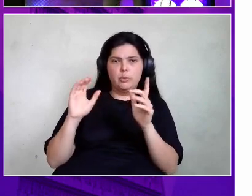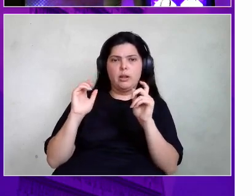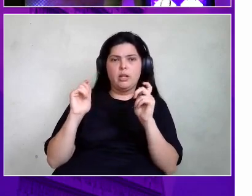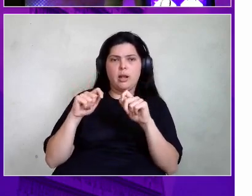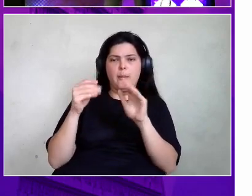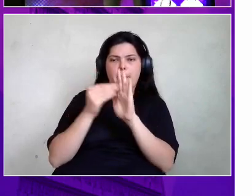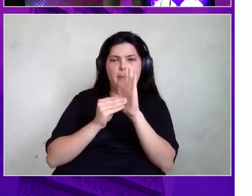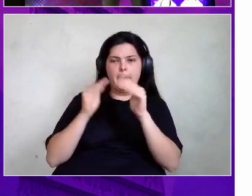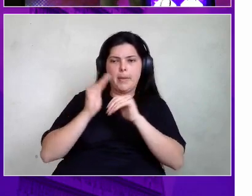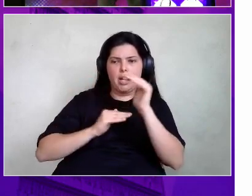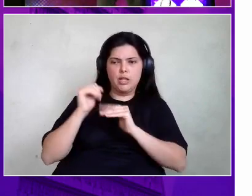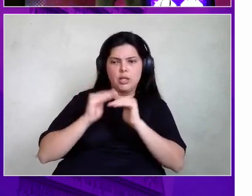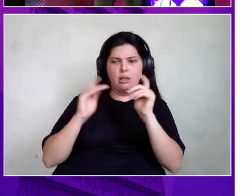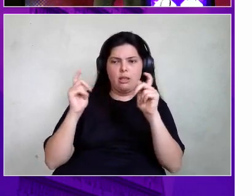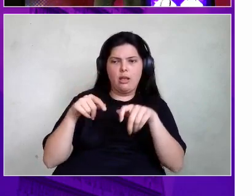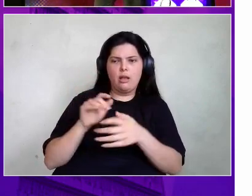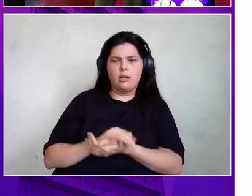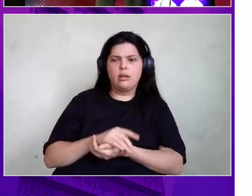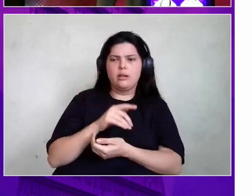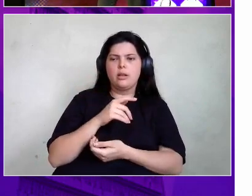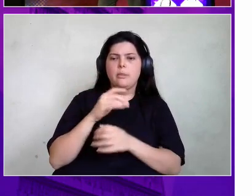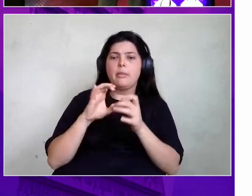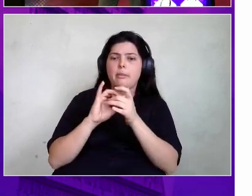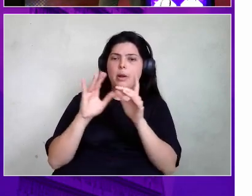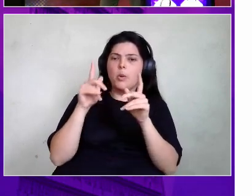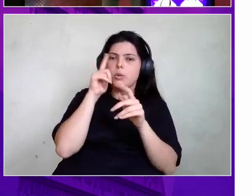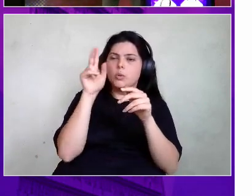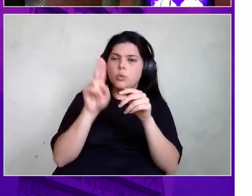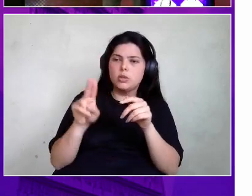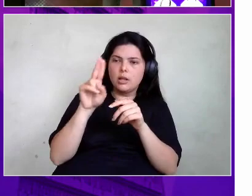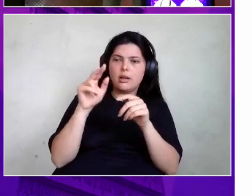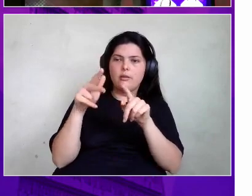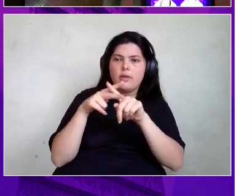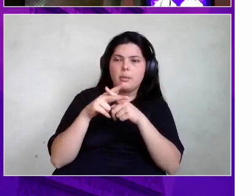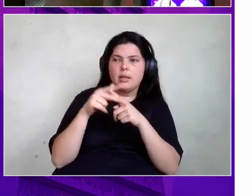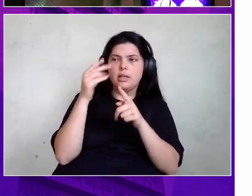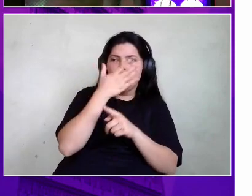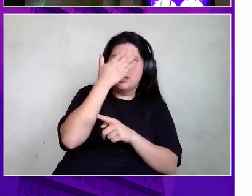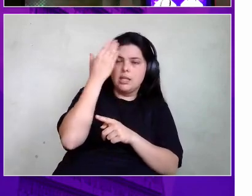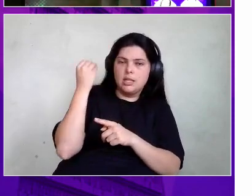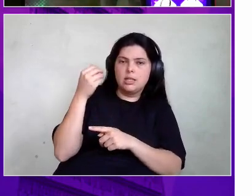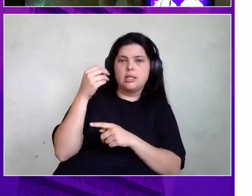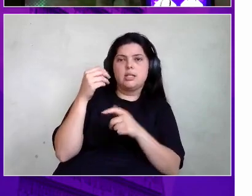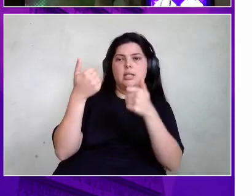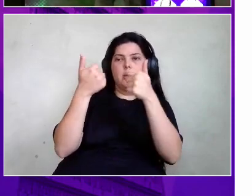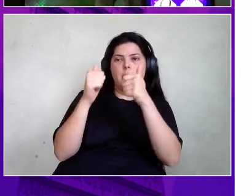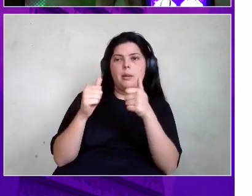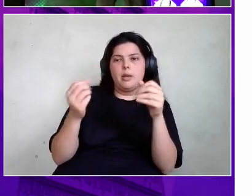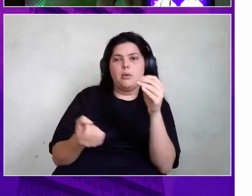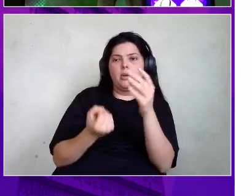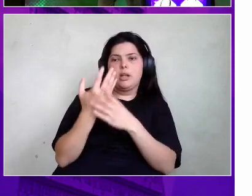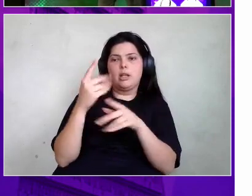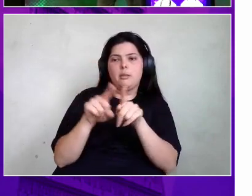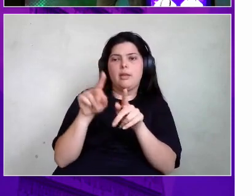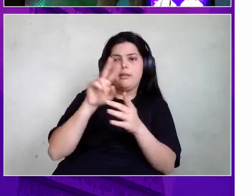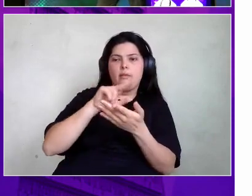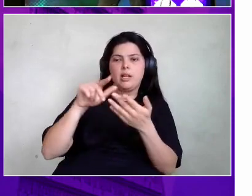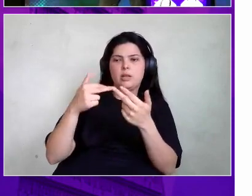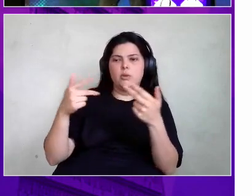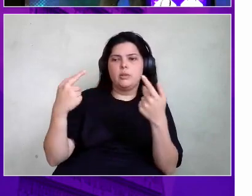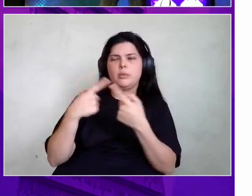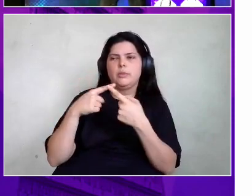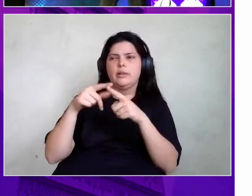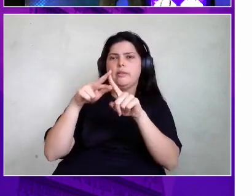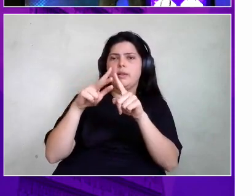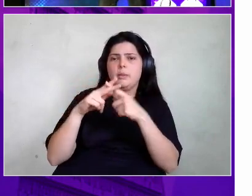permitir implementar aquilo e eu começar a usar a ferramenta e começar a esquecer o pipeline que eu desenhei e começar a fazer várias coisas porque a ferramenta funciona daquele